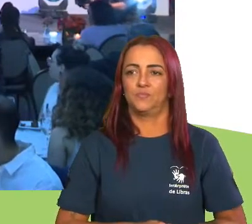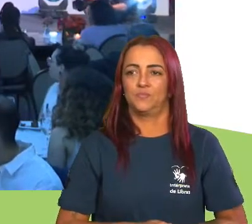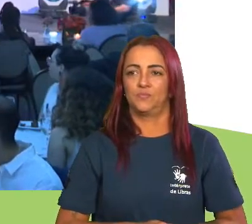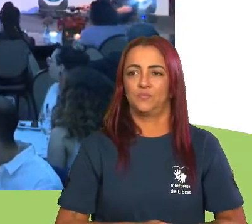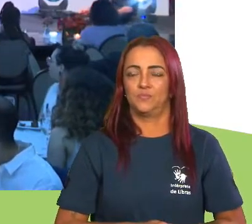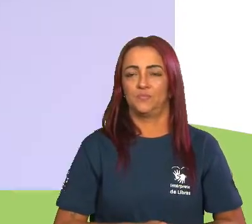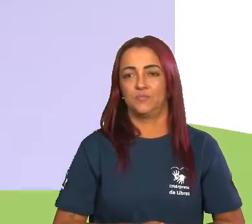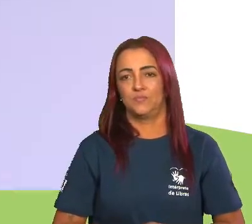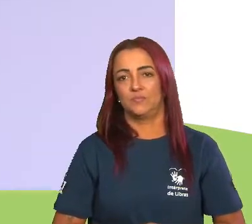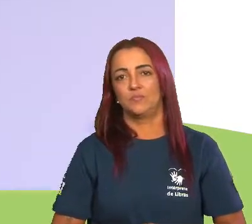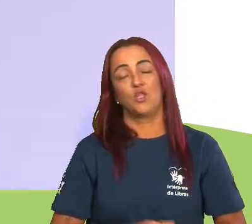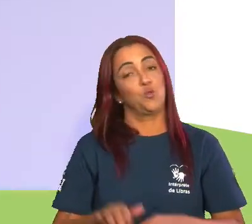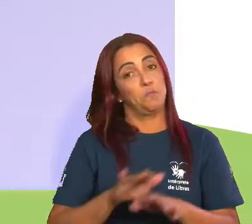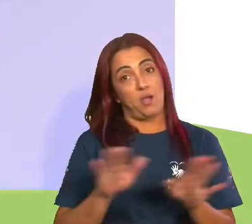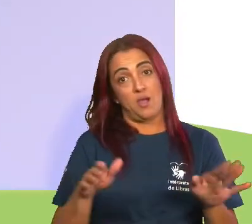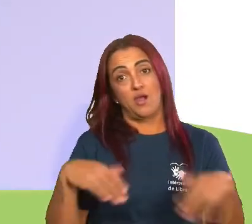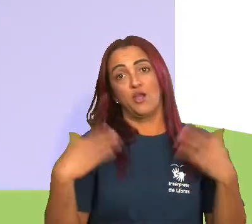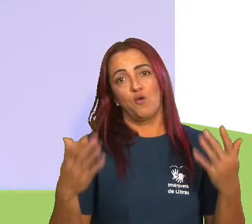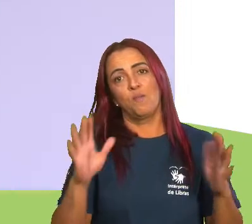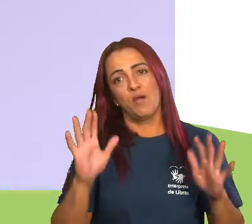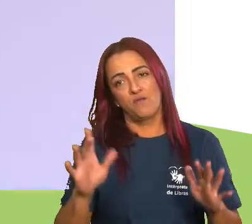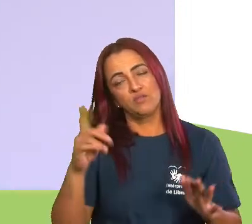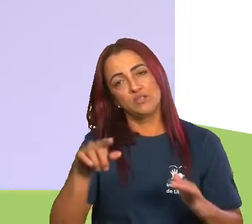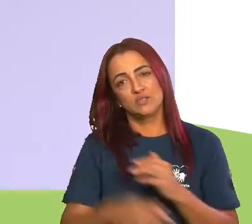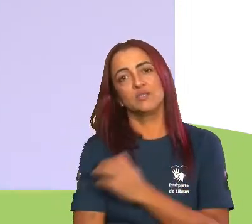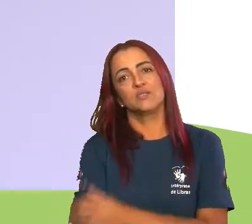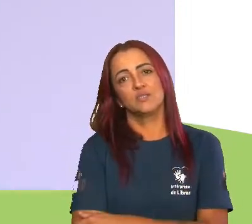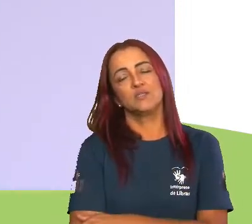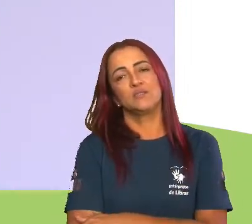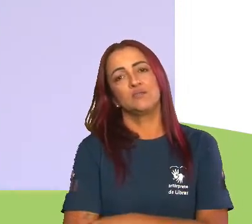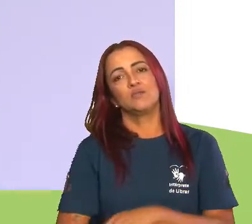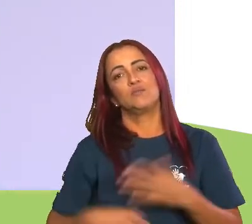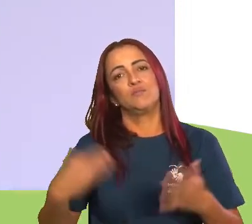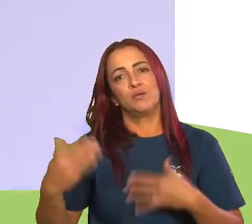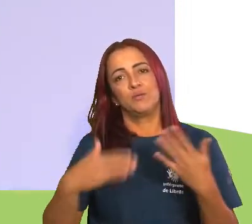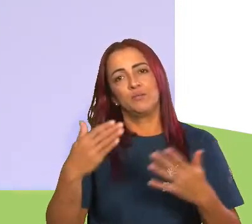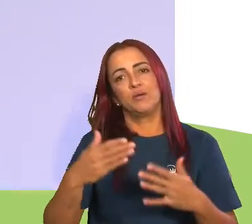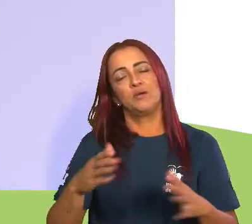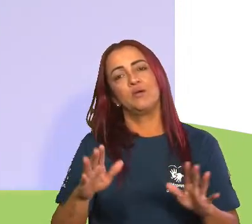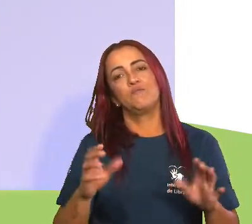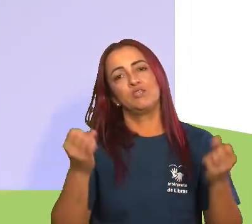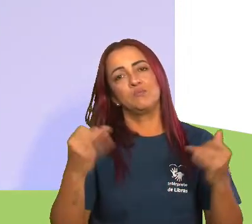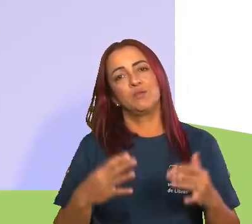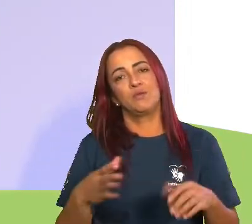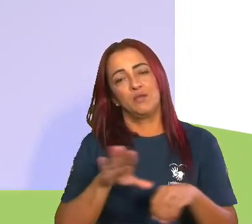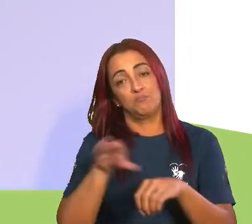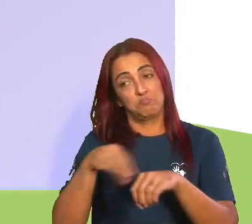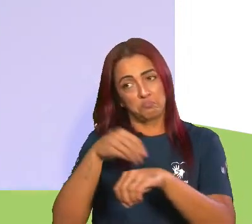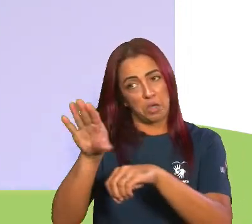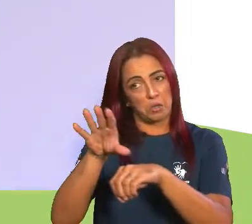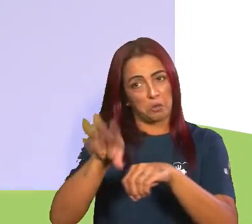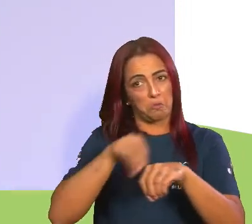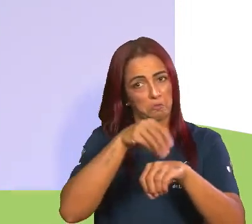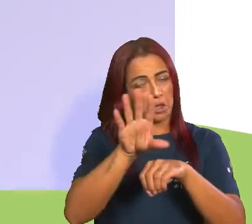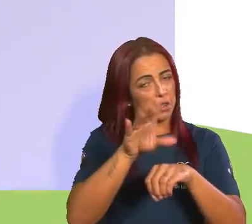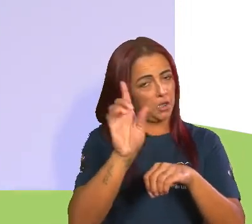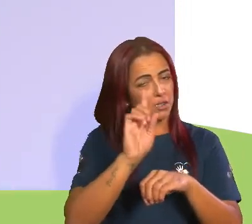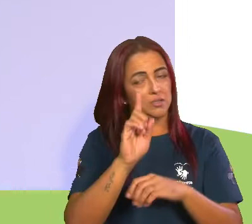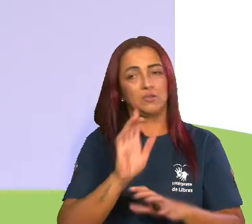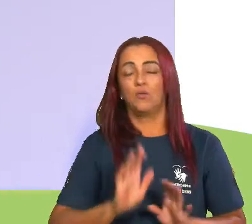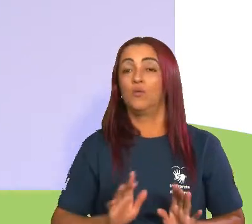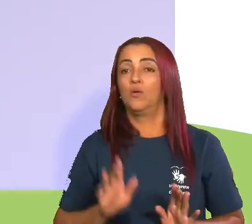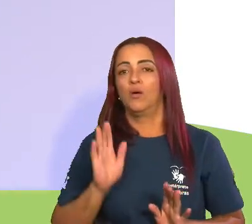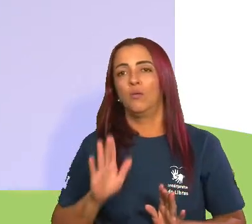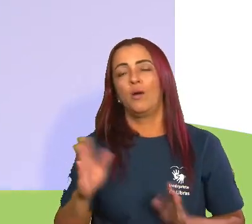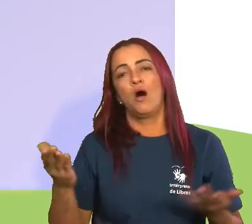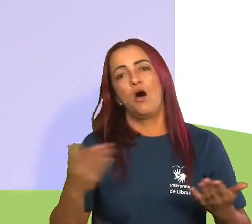Bom, as surpresas não param por aqui, mas vocês também vão descobrindo tudo aos poucos. Não vou ficar dando muito spoiler, não. Mas isso é o que a